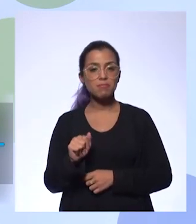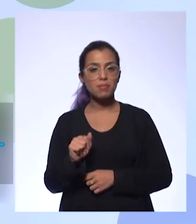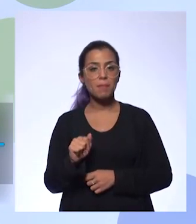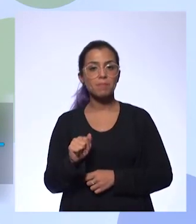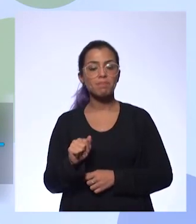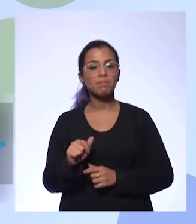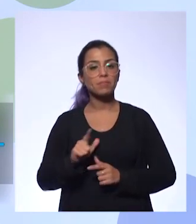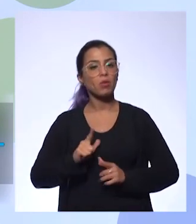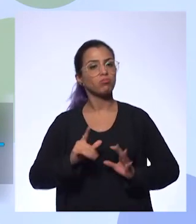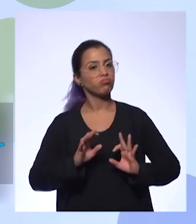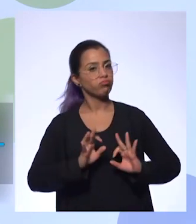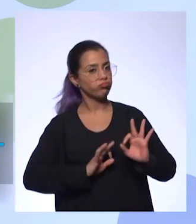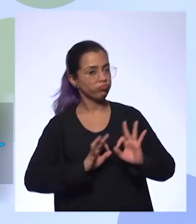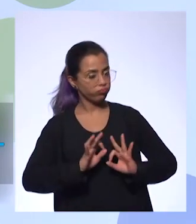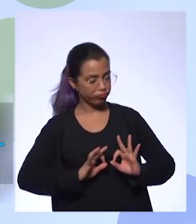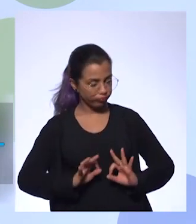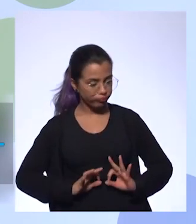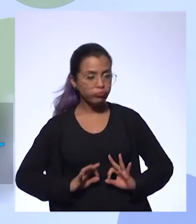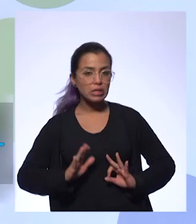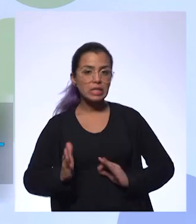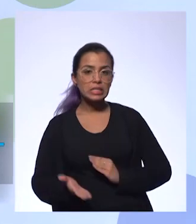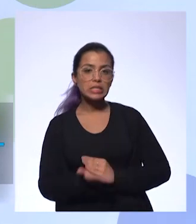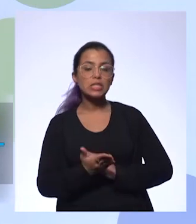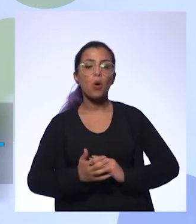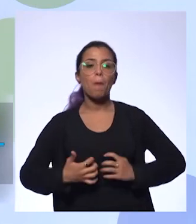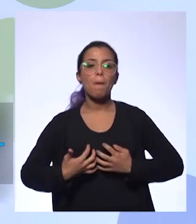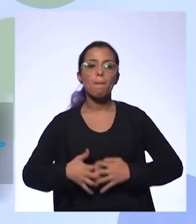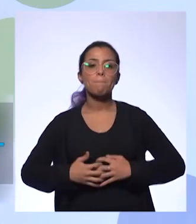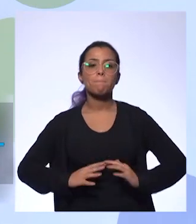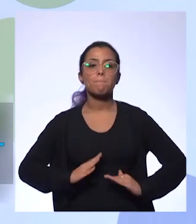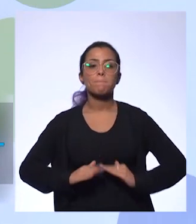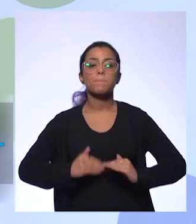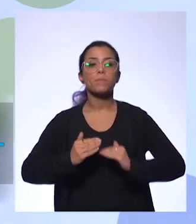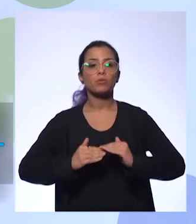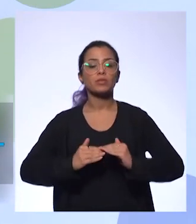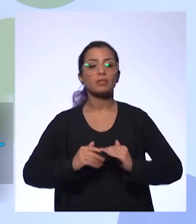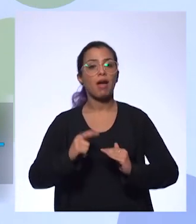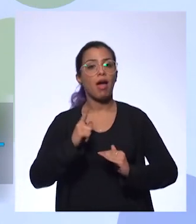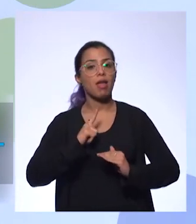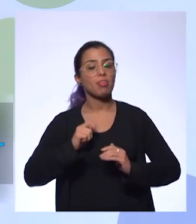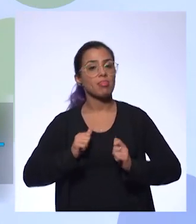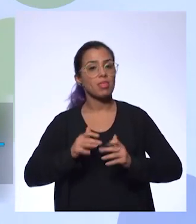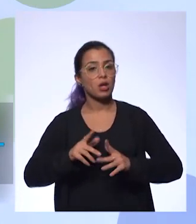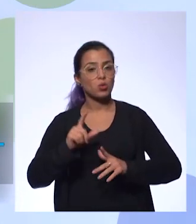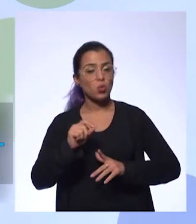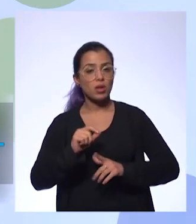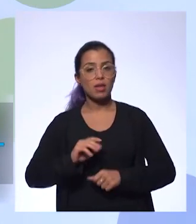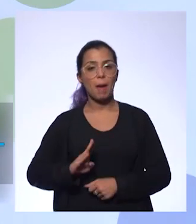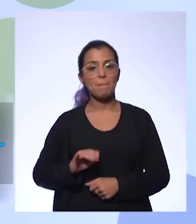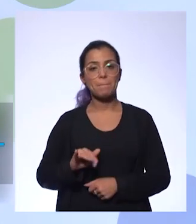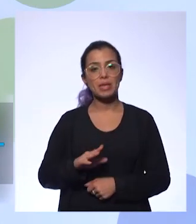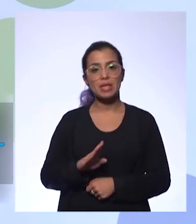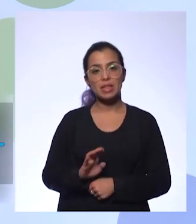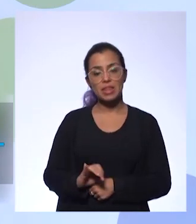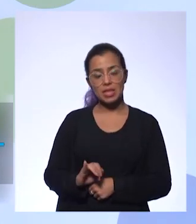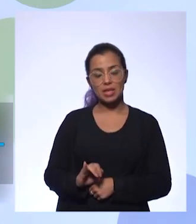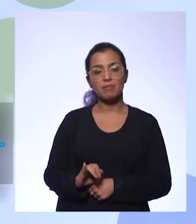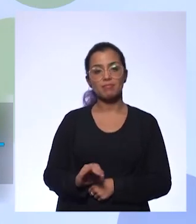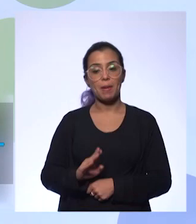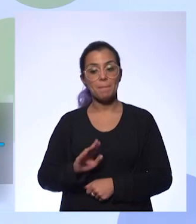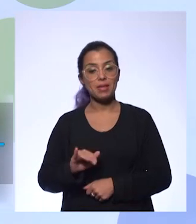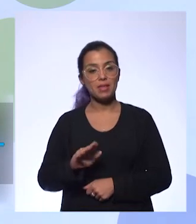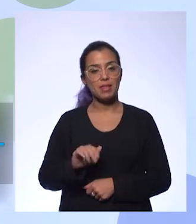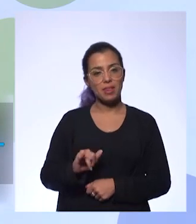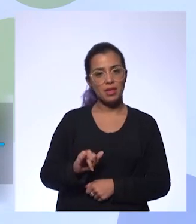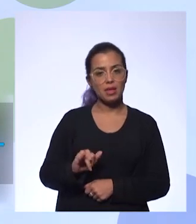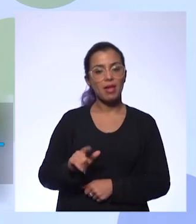auxilie, né, esse processo. E aí a gente tem a ação de quem? Da bile, né? Então a bile, que é produzida